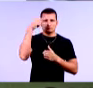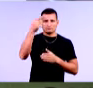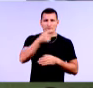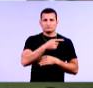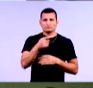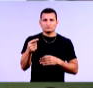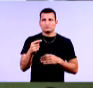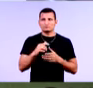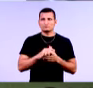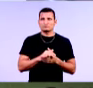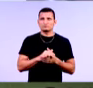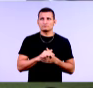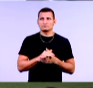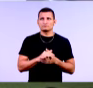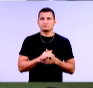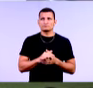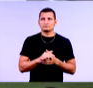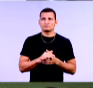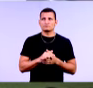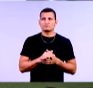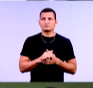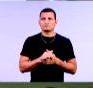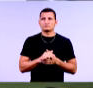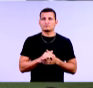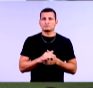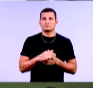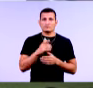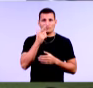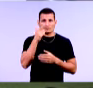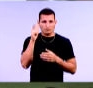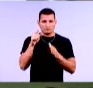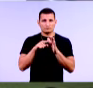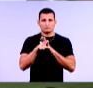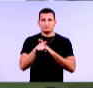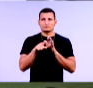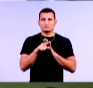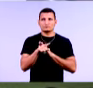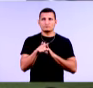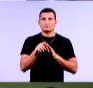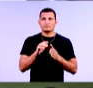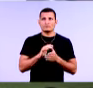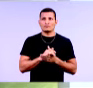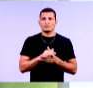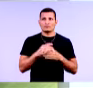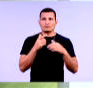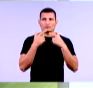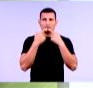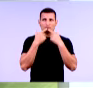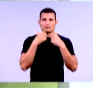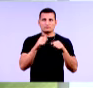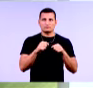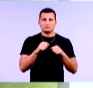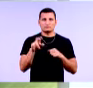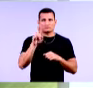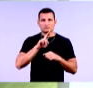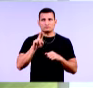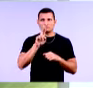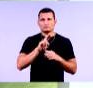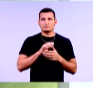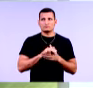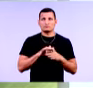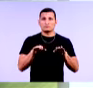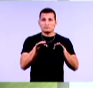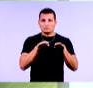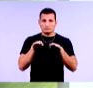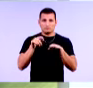a linguagem. Novamente, São a gente vai ter que muitas colocar a mão na massa, né? A linguagem a gente vai utilizar, o padrão do Instituto